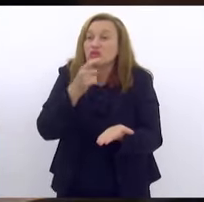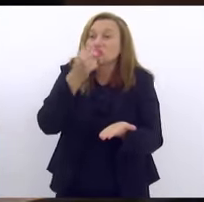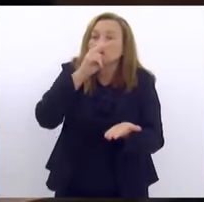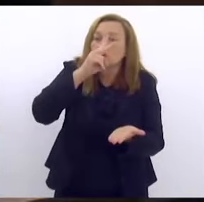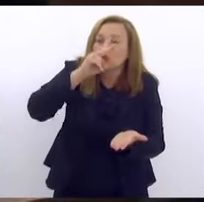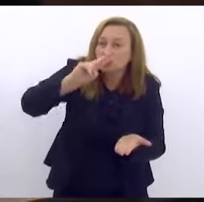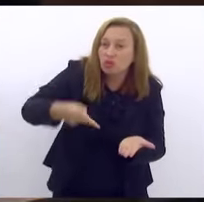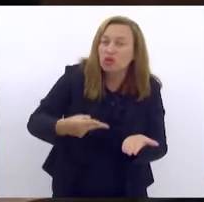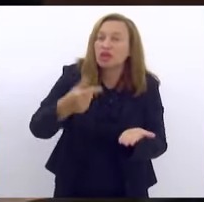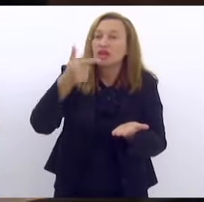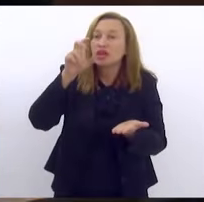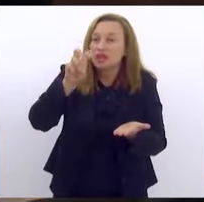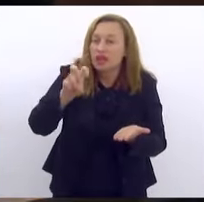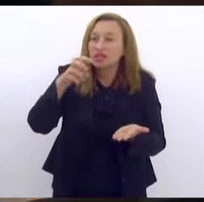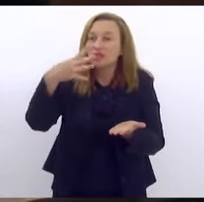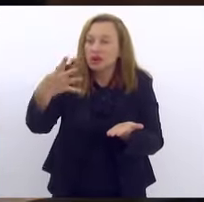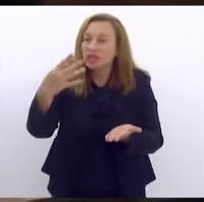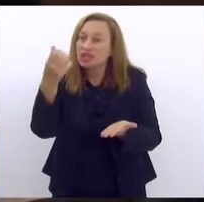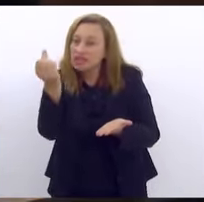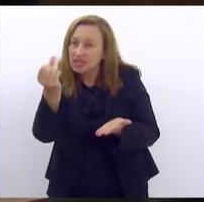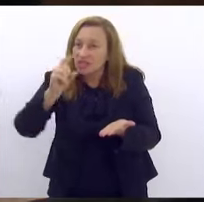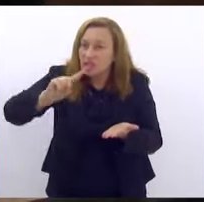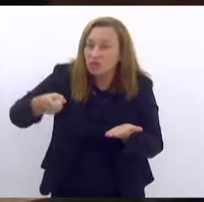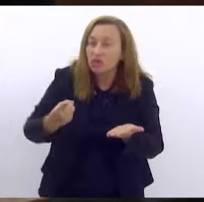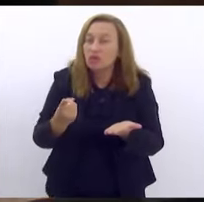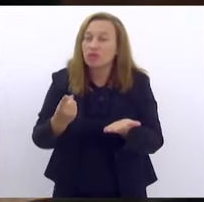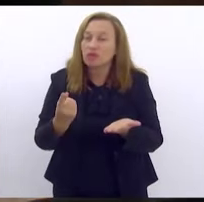R$2.546.000, mas na hora de depositar, ele depositou quase